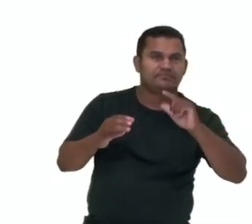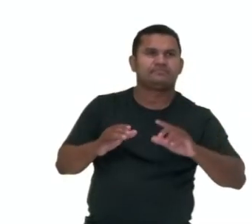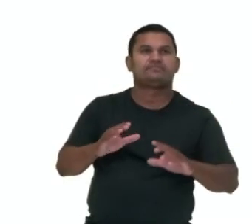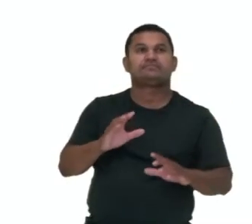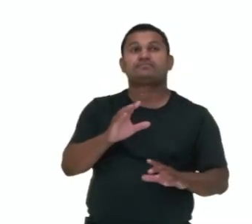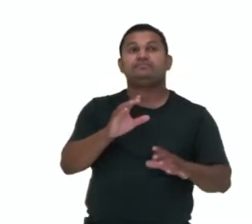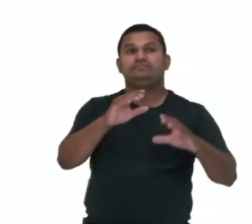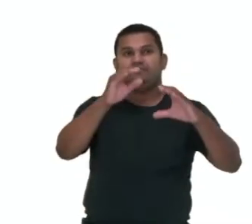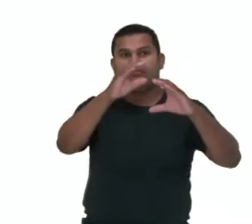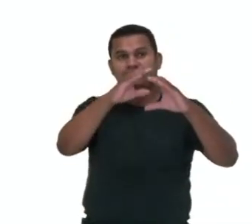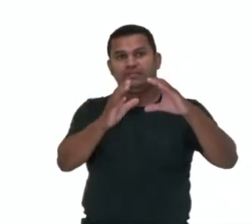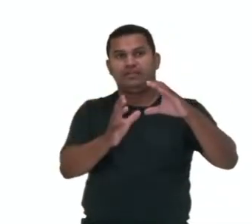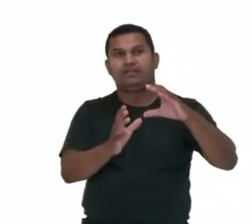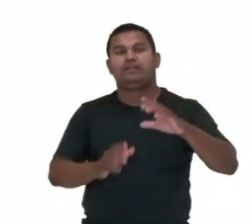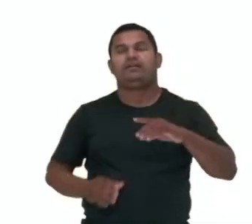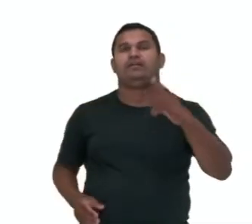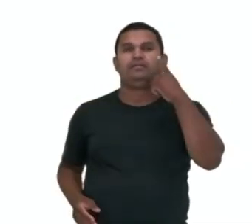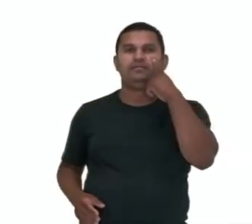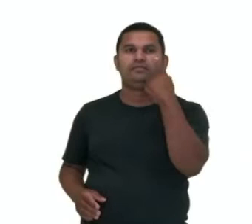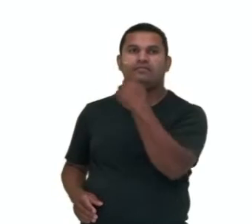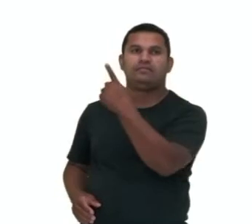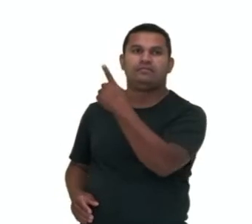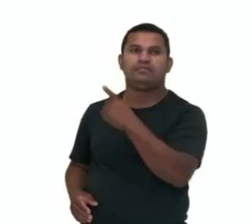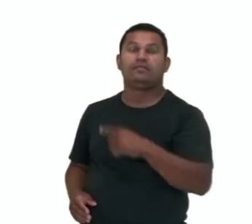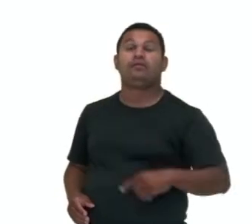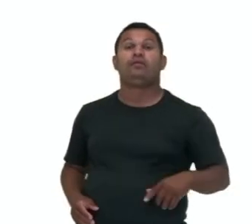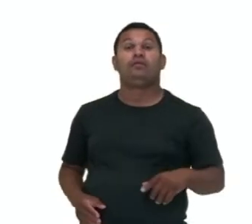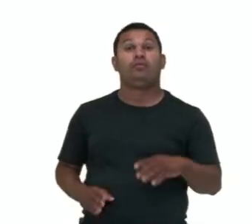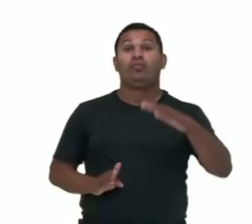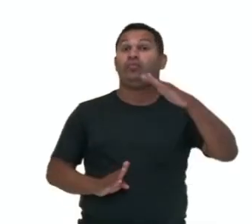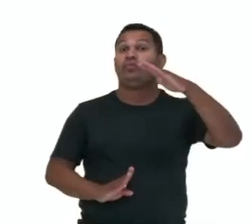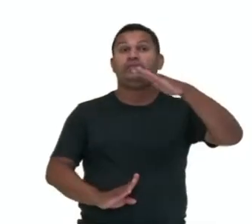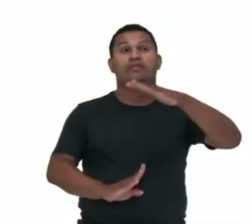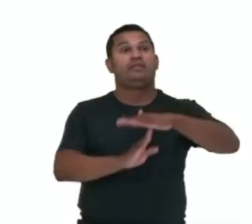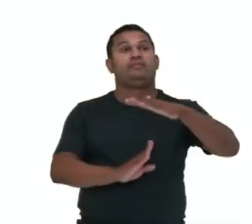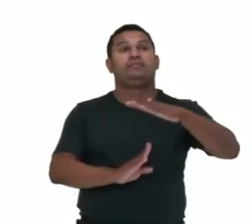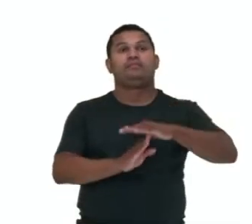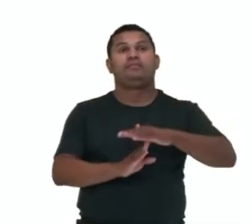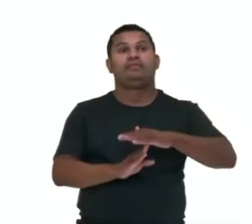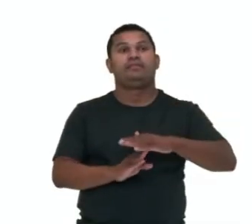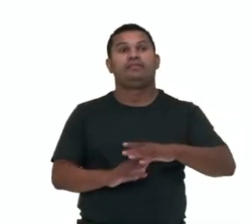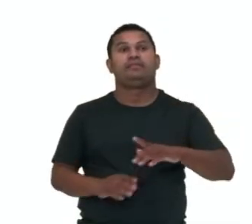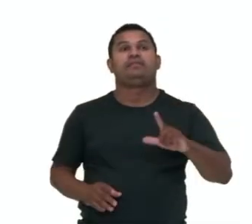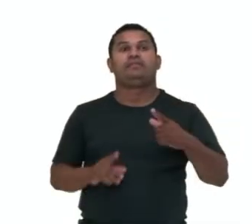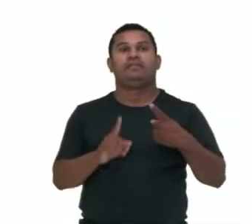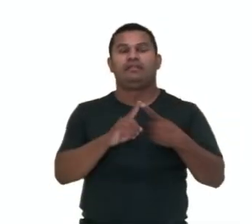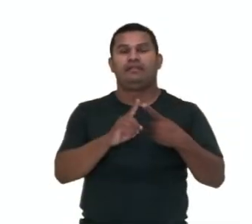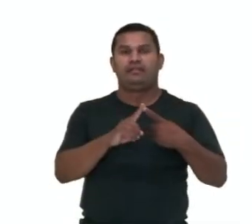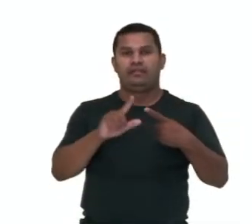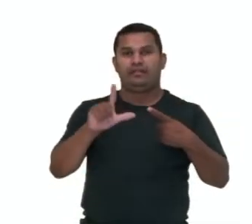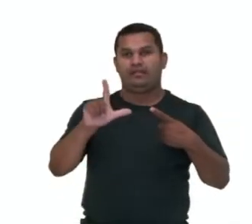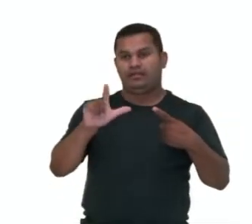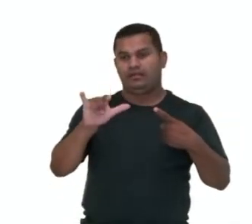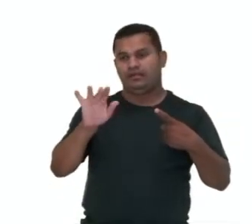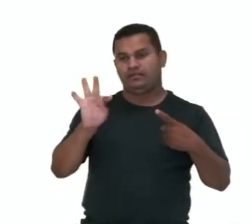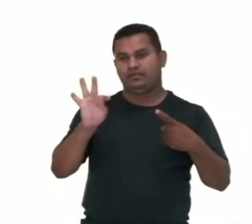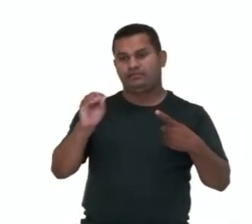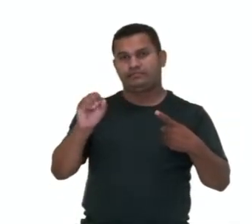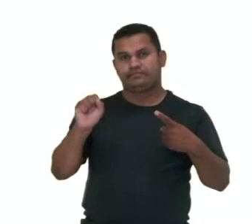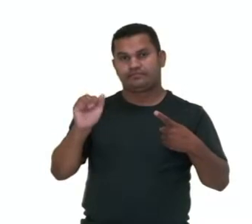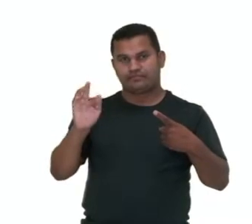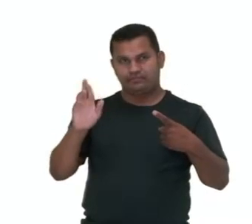poderia colocar ali a nossa resposta? Os limites da biosfera são a litosfera, a hidrosfera